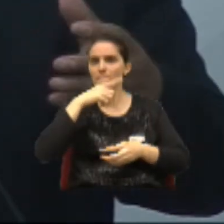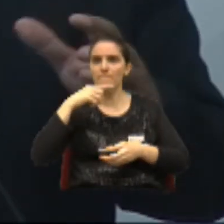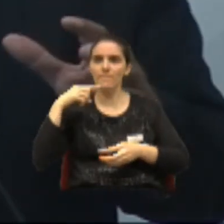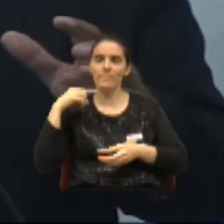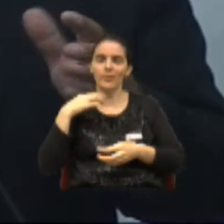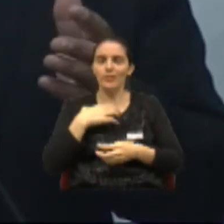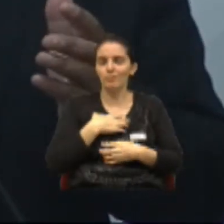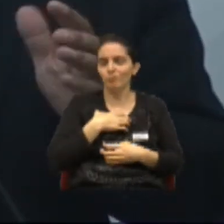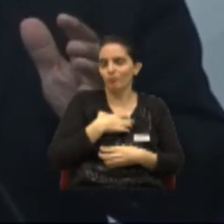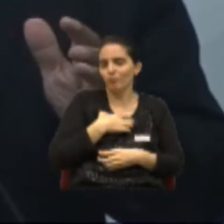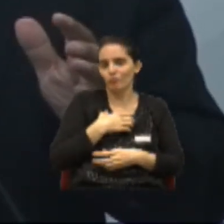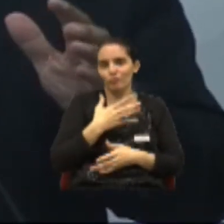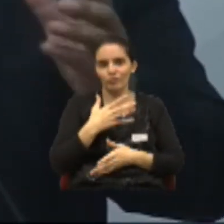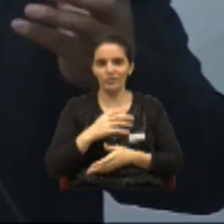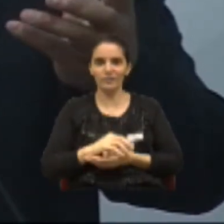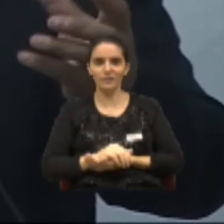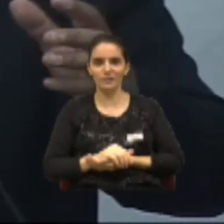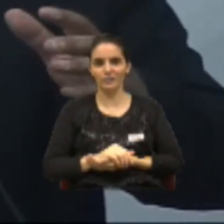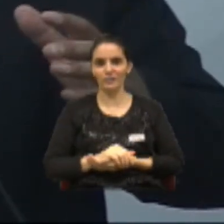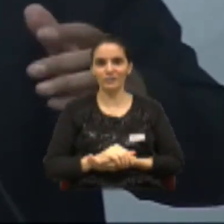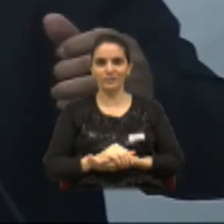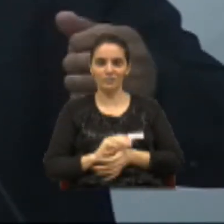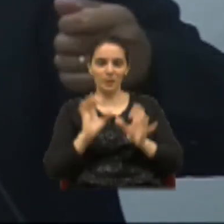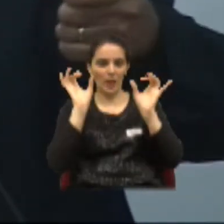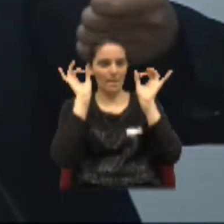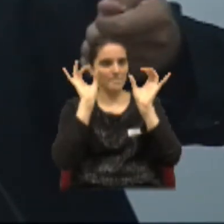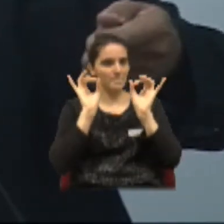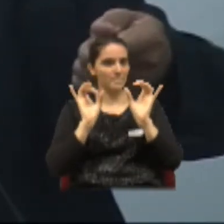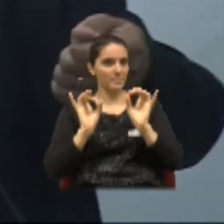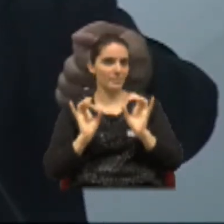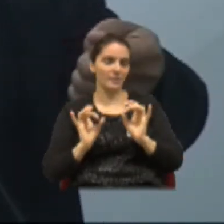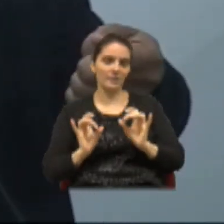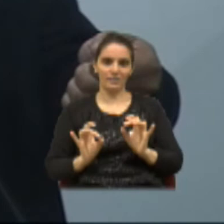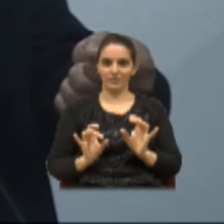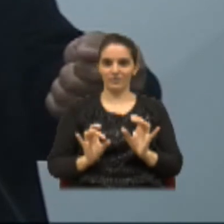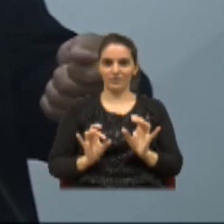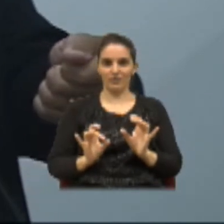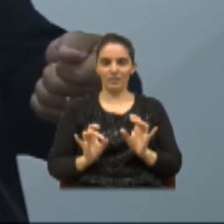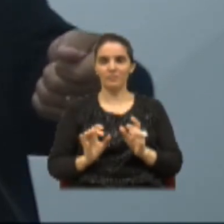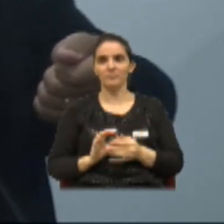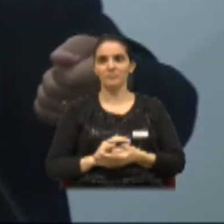jeitinho dela peculiar ali, que ela é mais